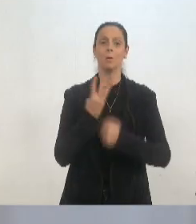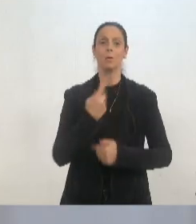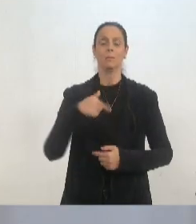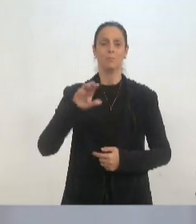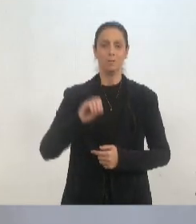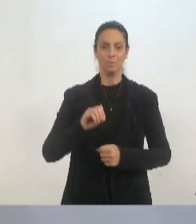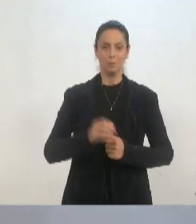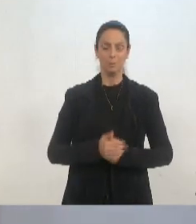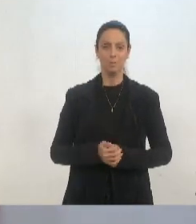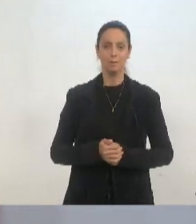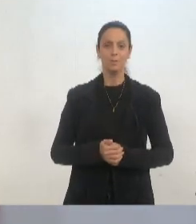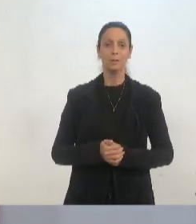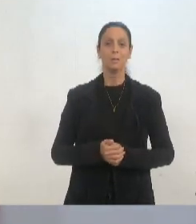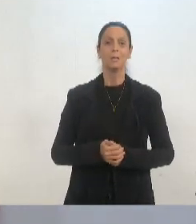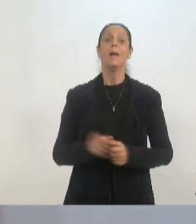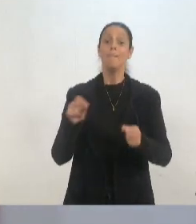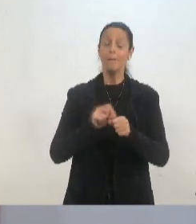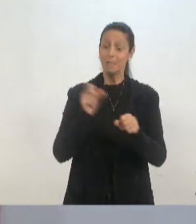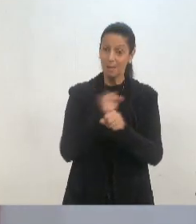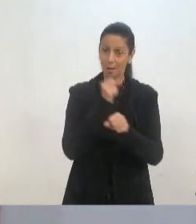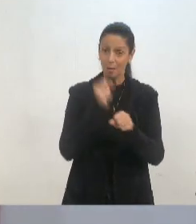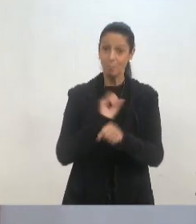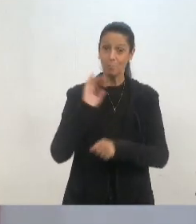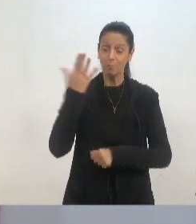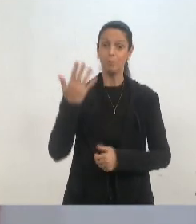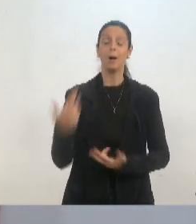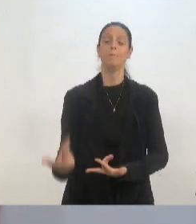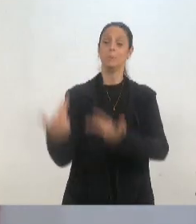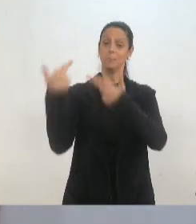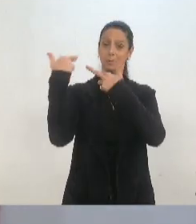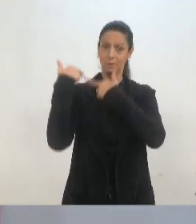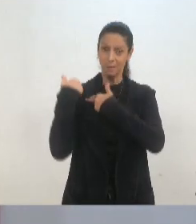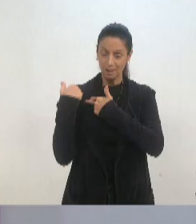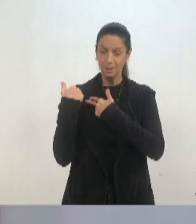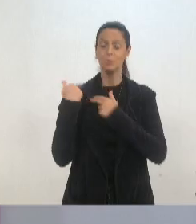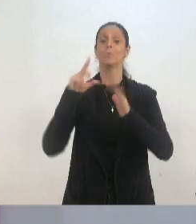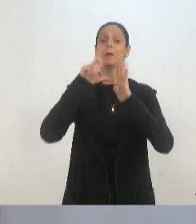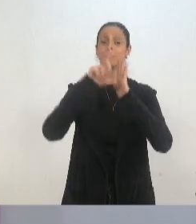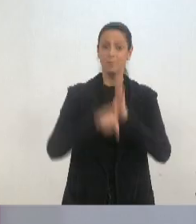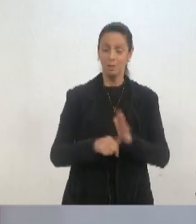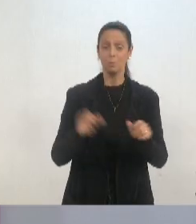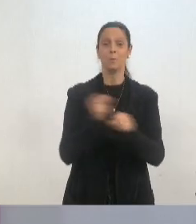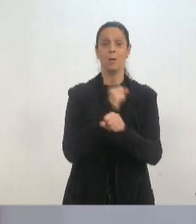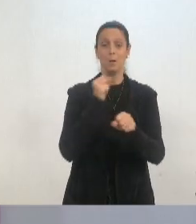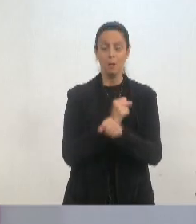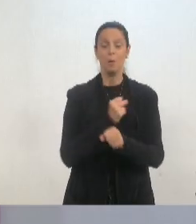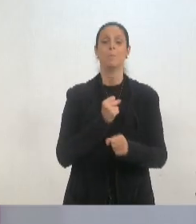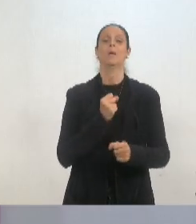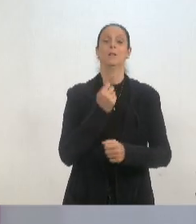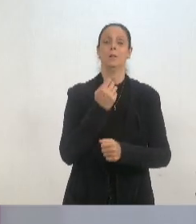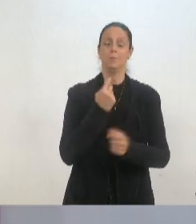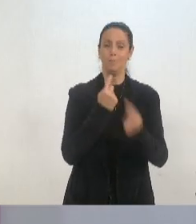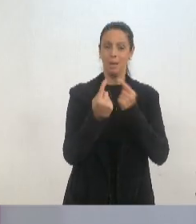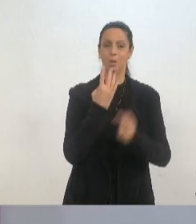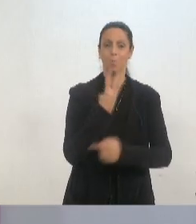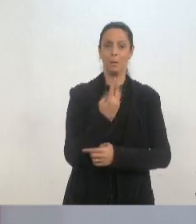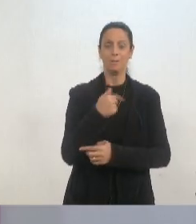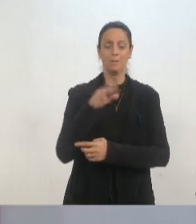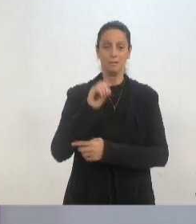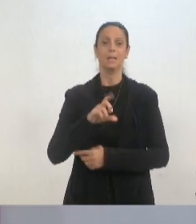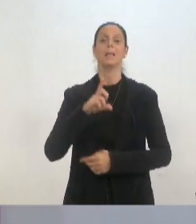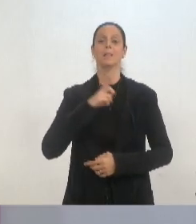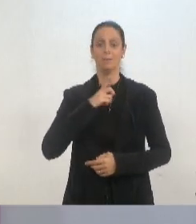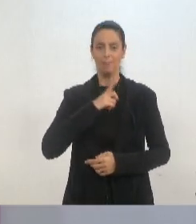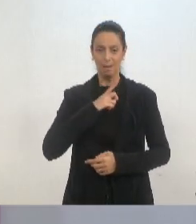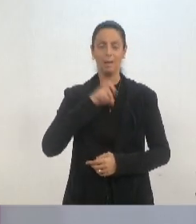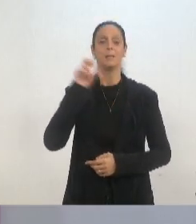mais gasoduto. Faz a obra acontecer. A responsabilidade do atraso nas obras da 470 tem nome e sobrenome, é